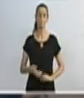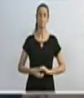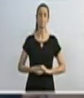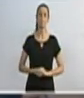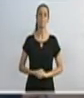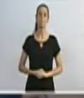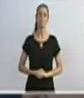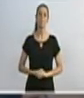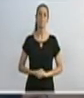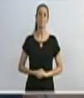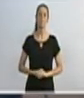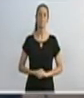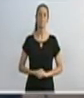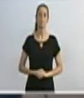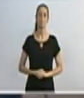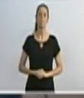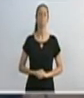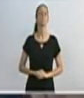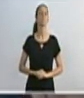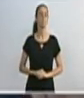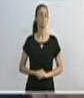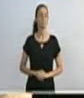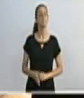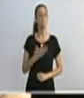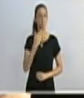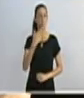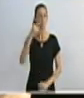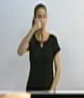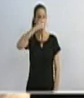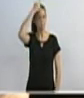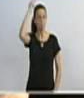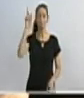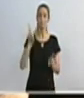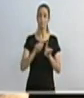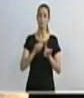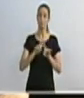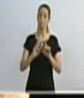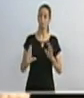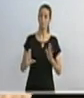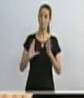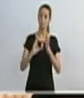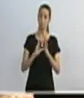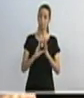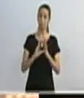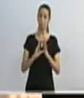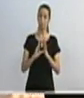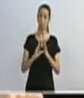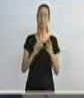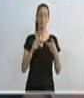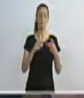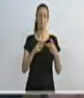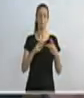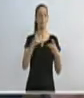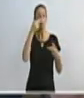Quero solicitar que o vereador Adriano Pereira, bem como o vereador Alexandre Caminha e o vereador Ito,